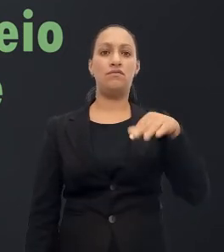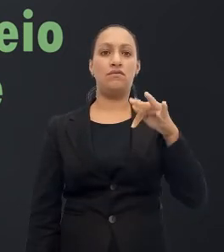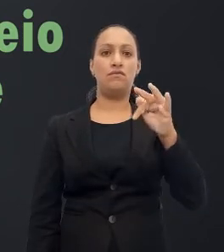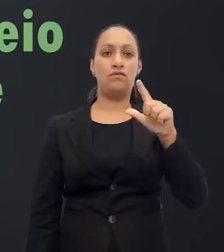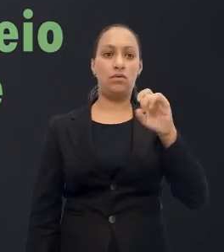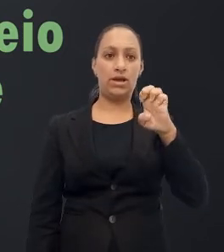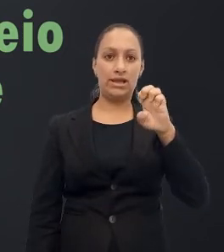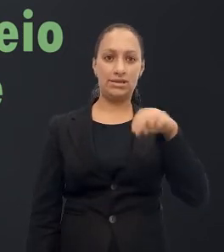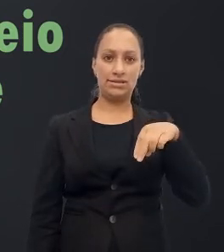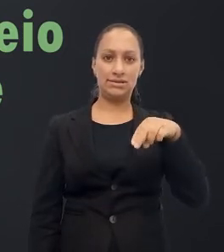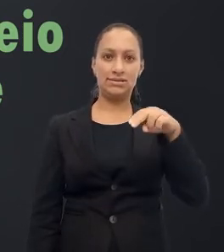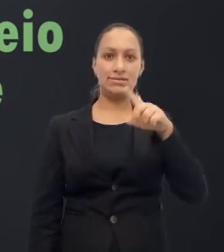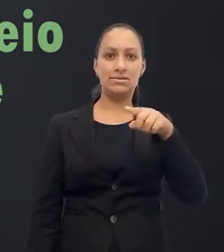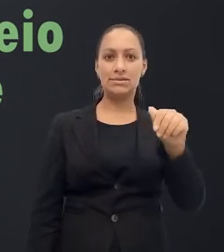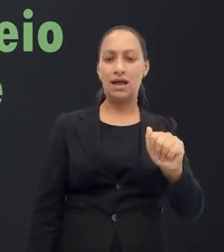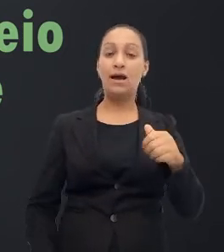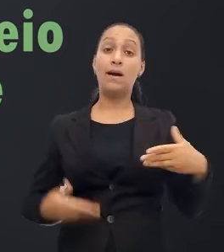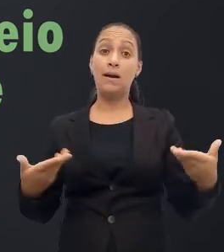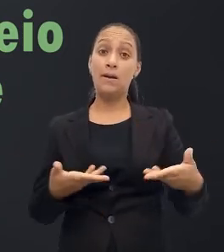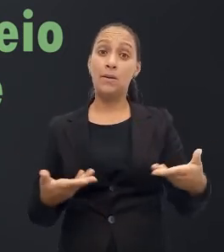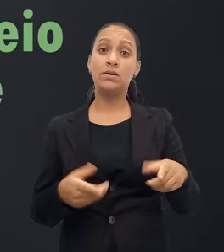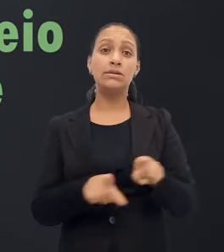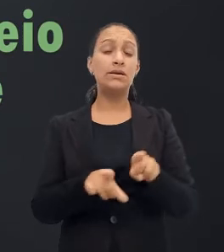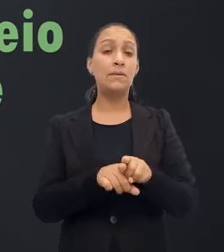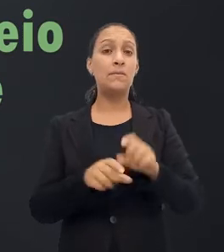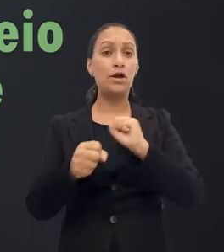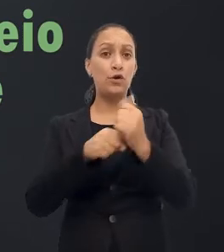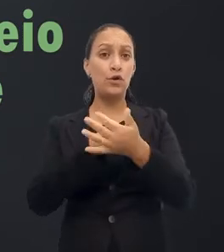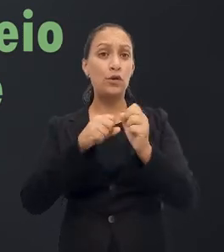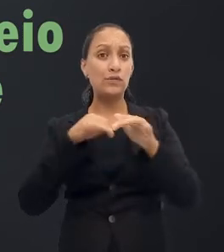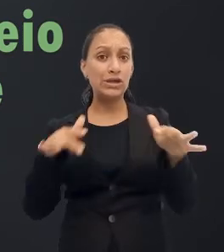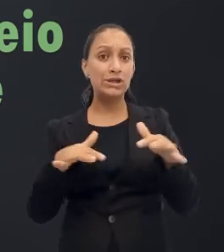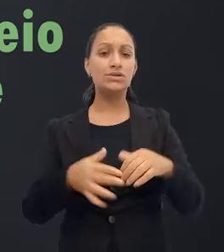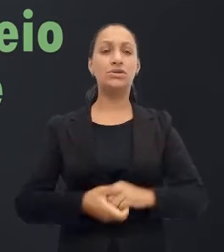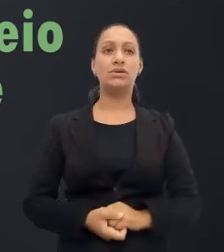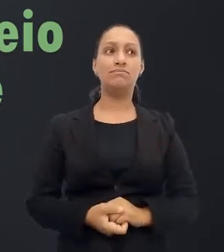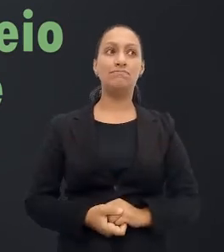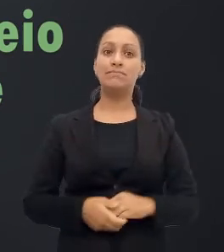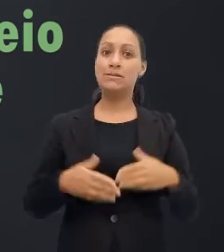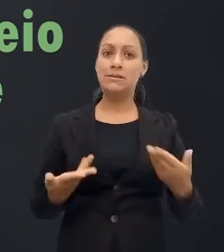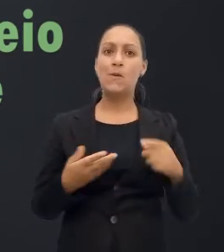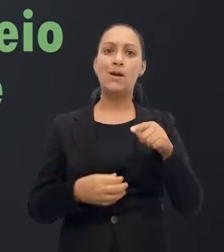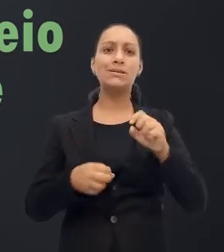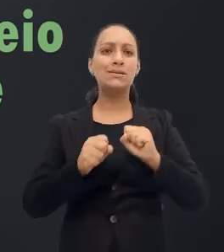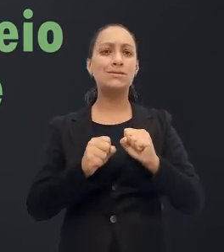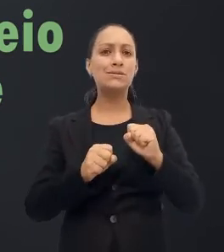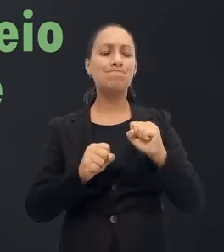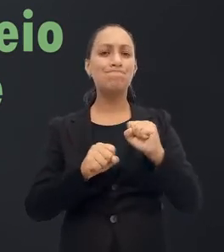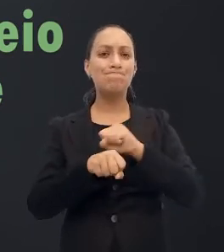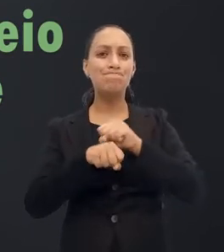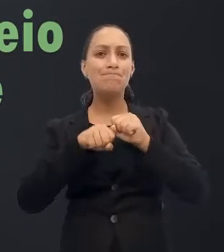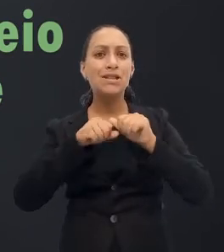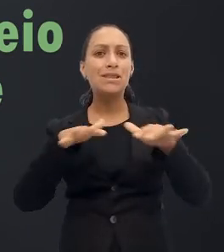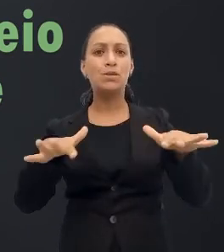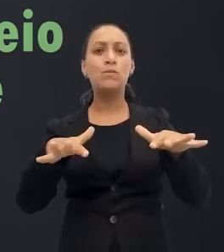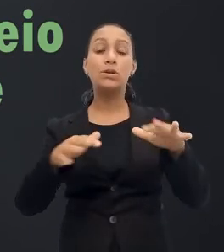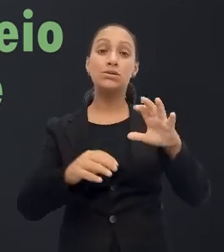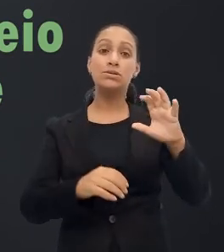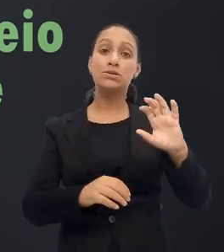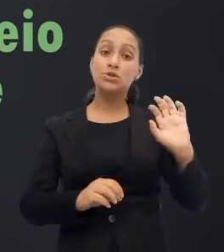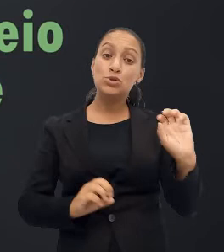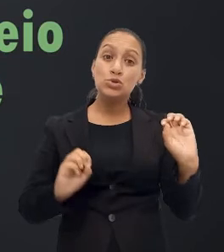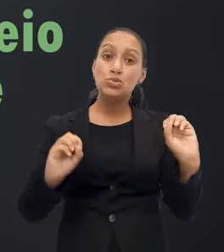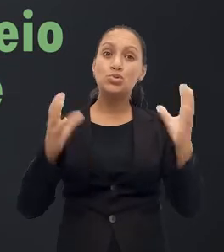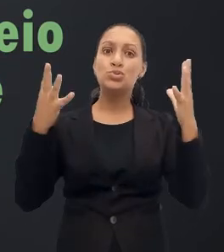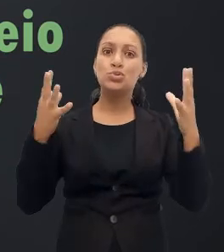aí agora mais recentemente a Covid-19. Então, essas pandemias surgem muitas vezes, aí, grande parte